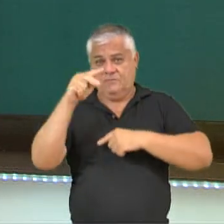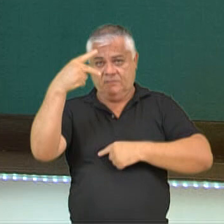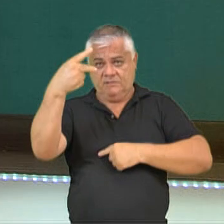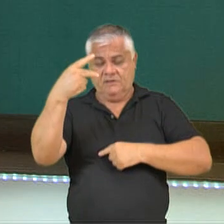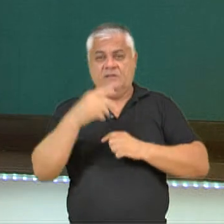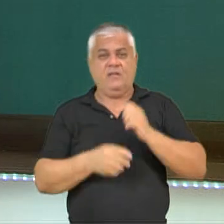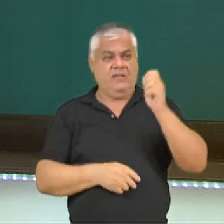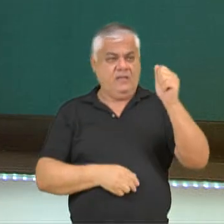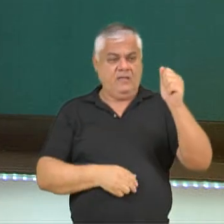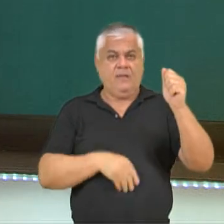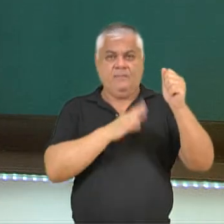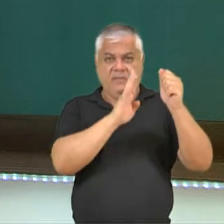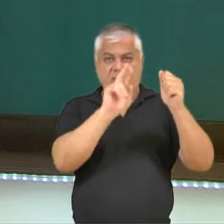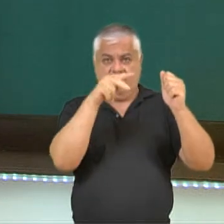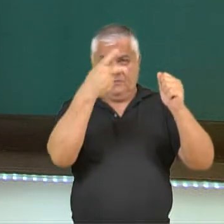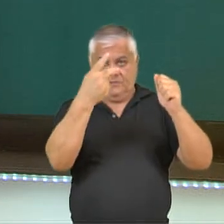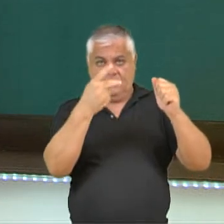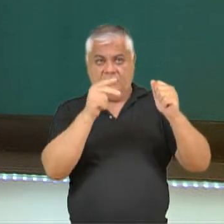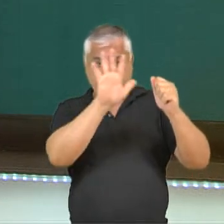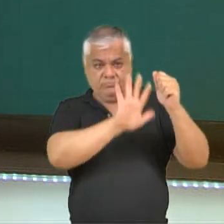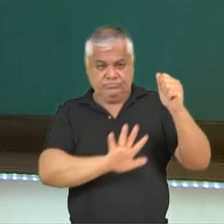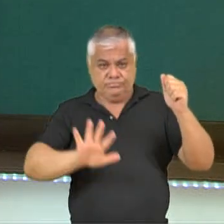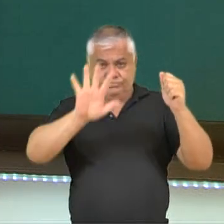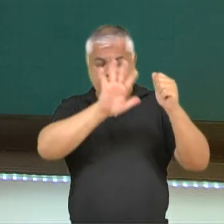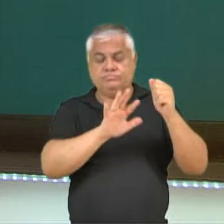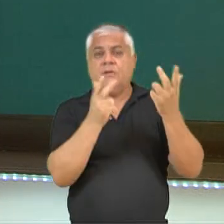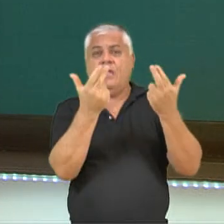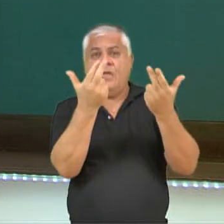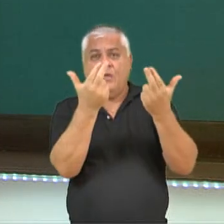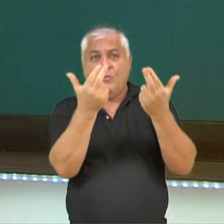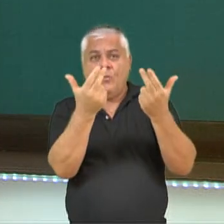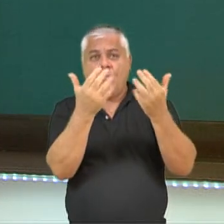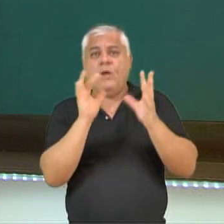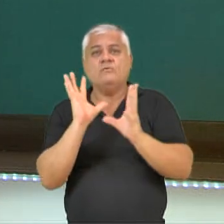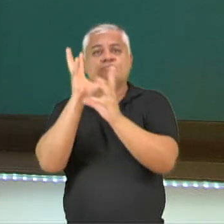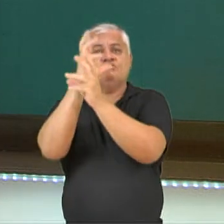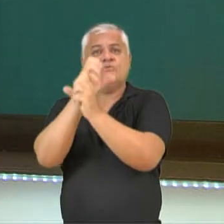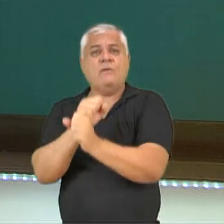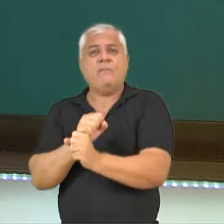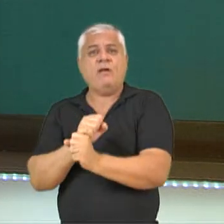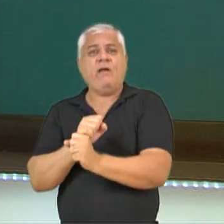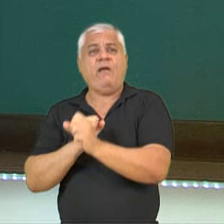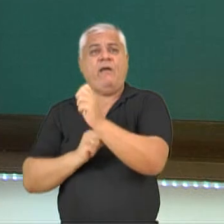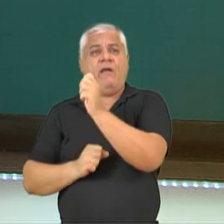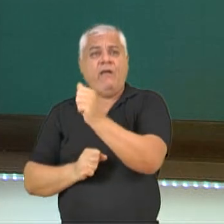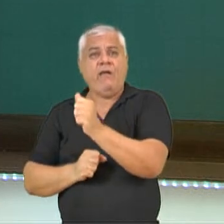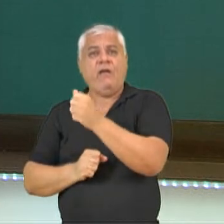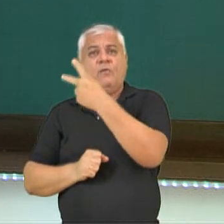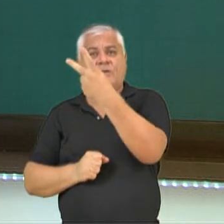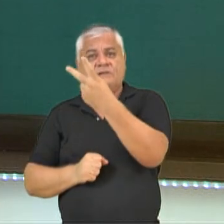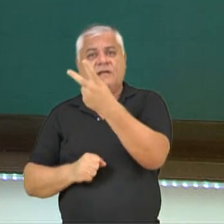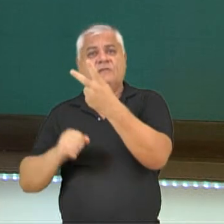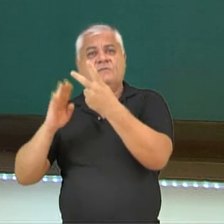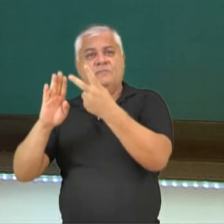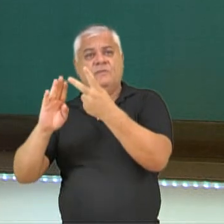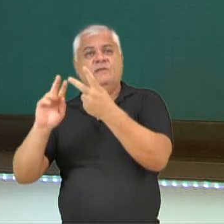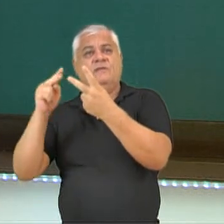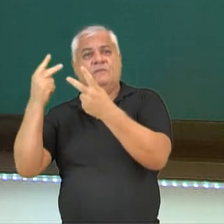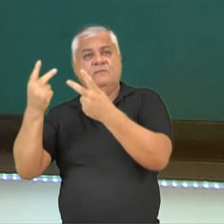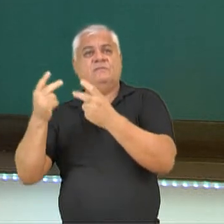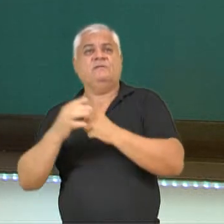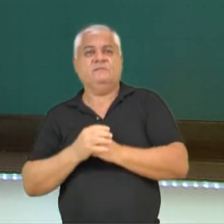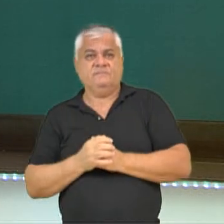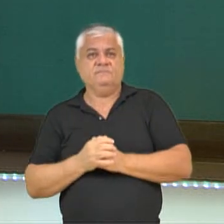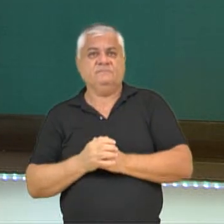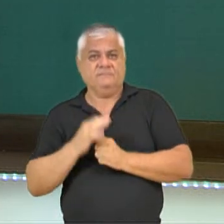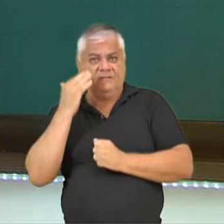se você calcular a área do quadrado grandão, é igualzinho você somar a área das partes, ó, quadrado A, quadrado B, e eu